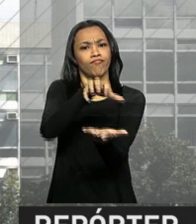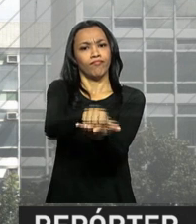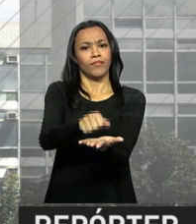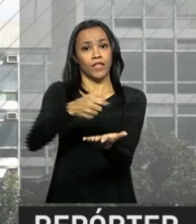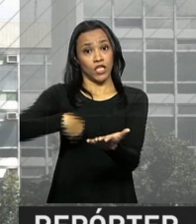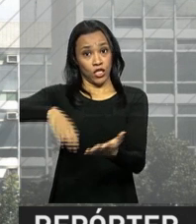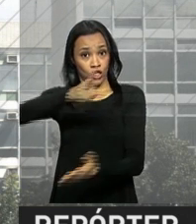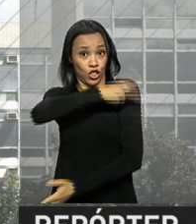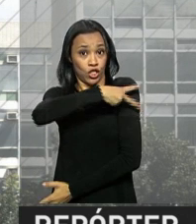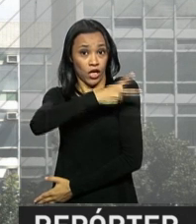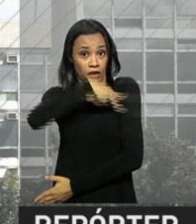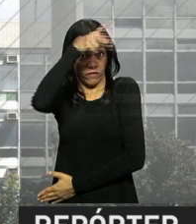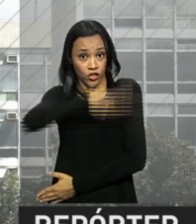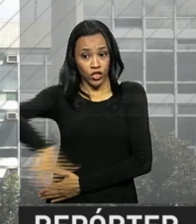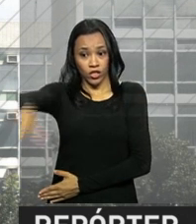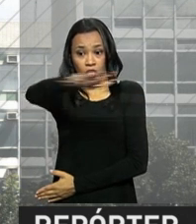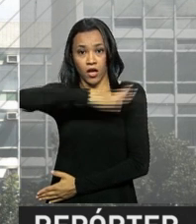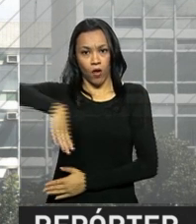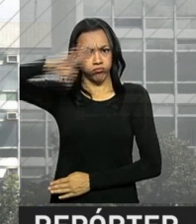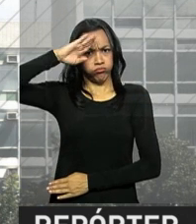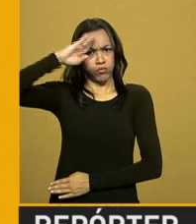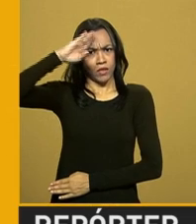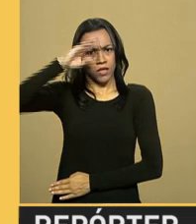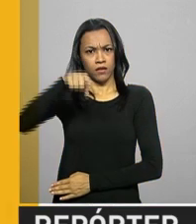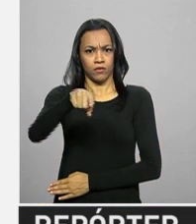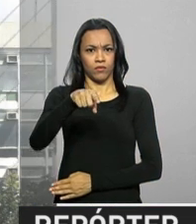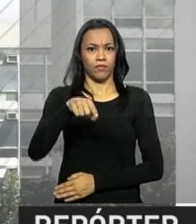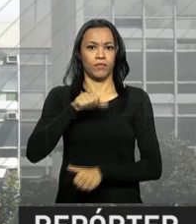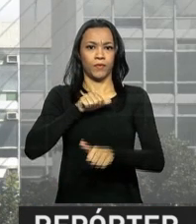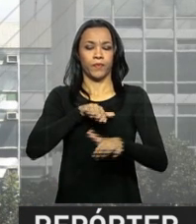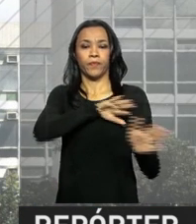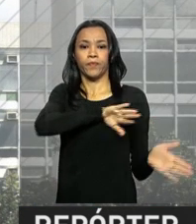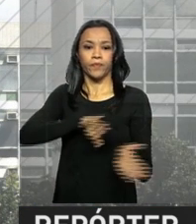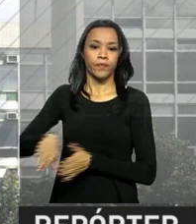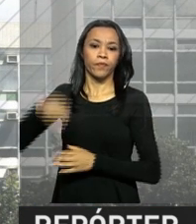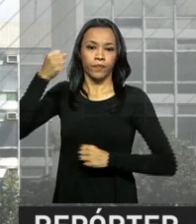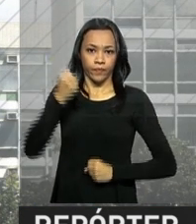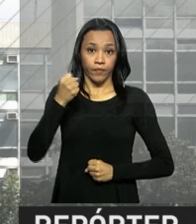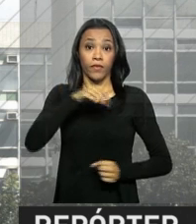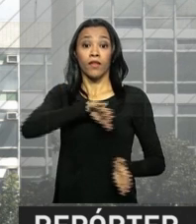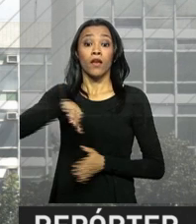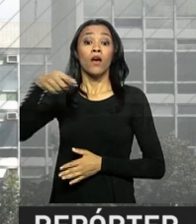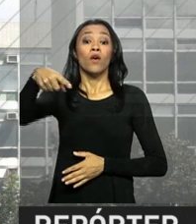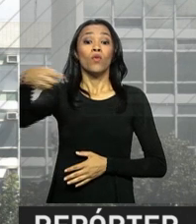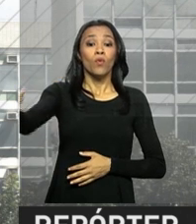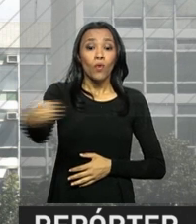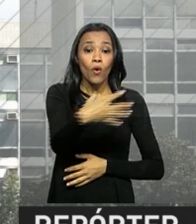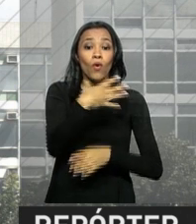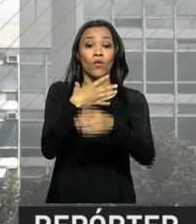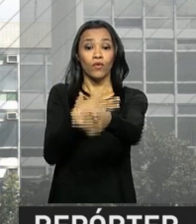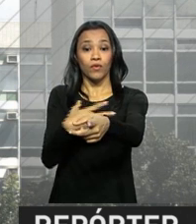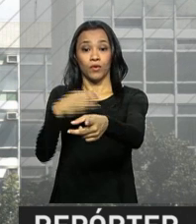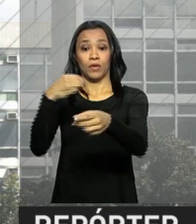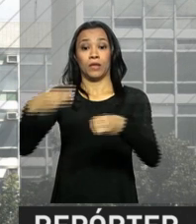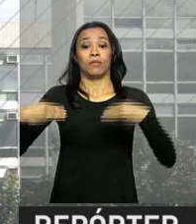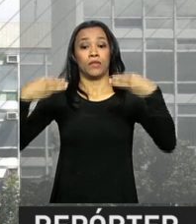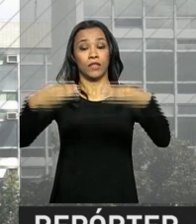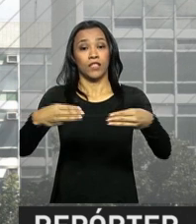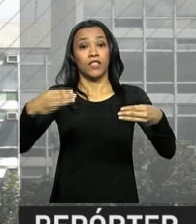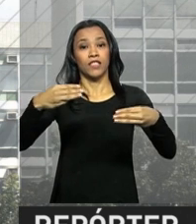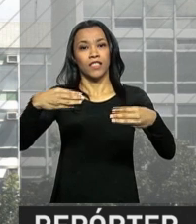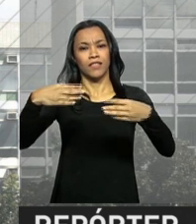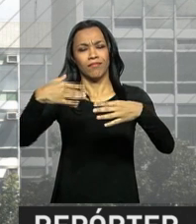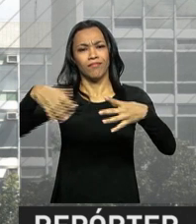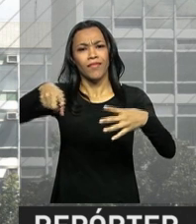chefe do Departamento-Geral do Pessoal do Exército. O novo ministro da Integração Nacional é Hélder Barbalho. Natural de